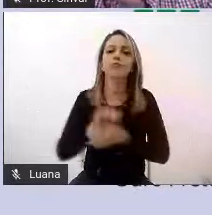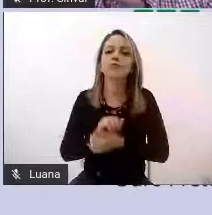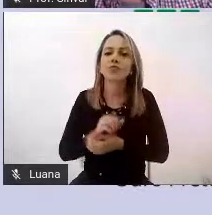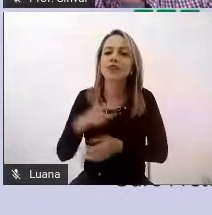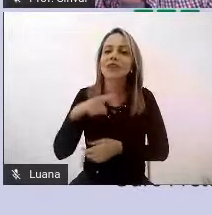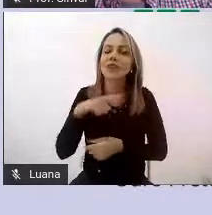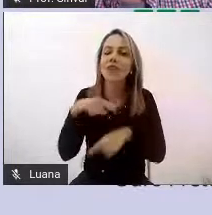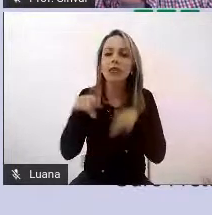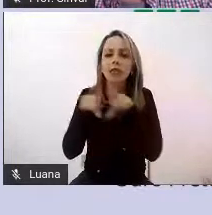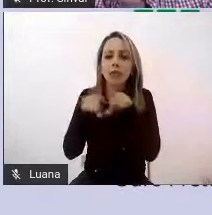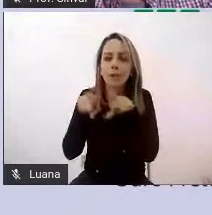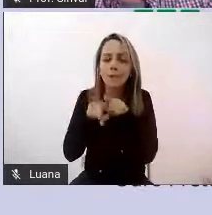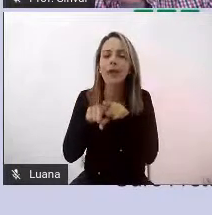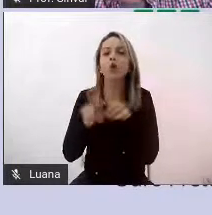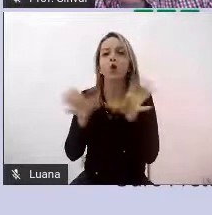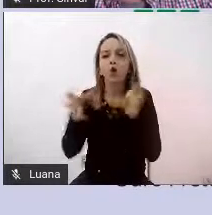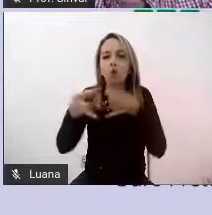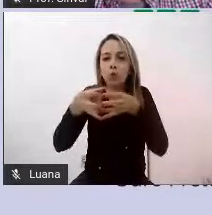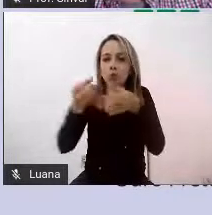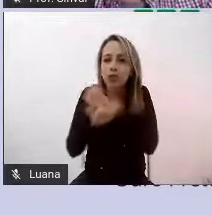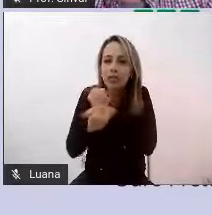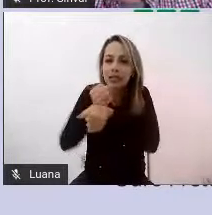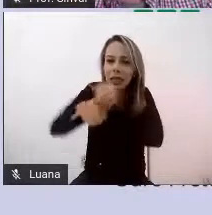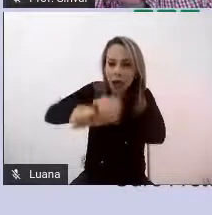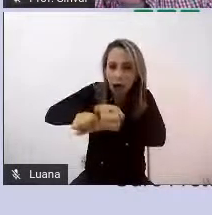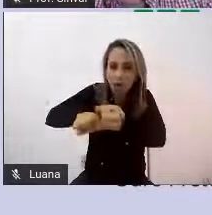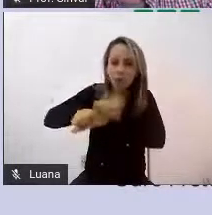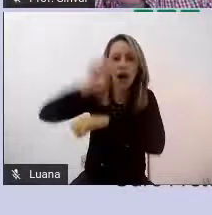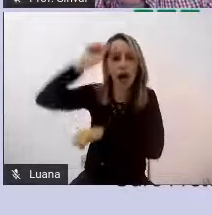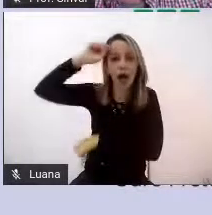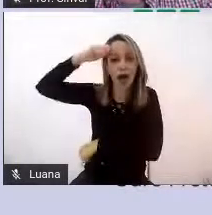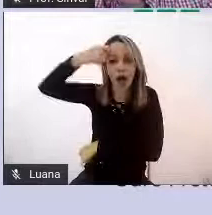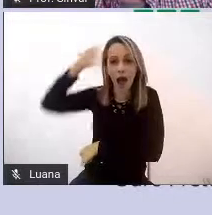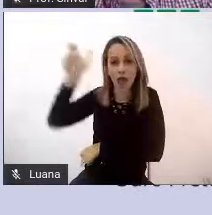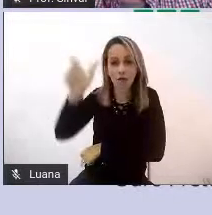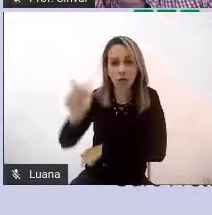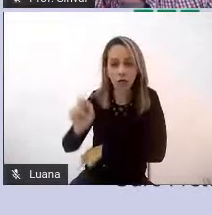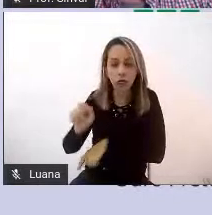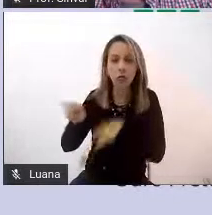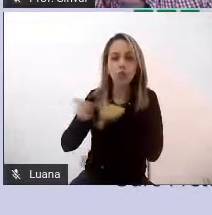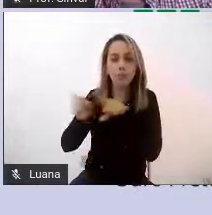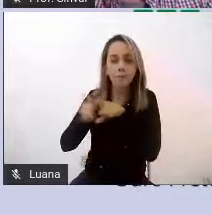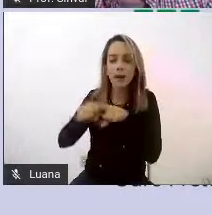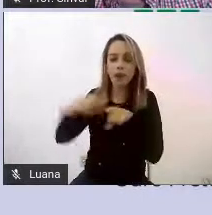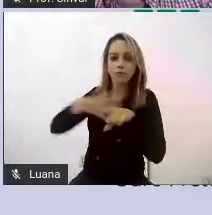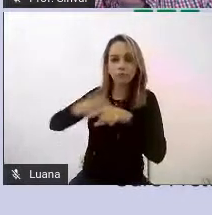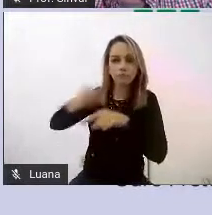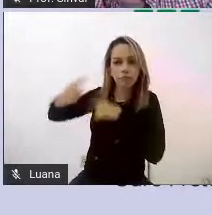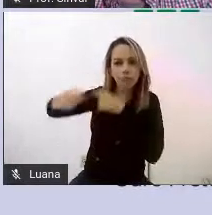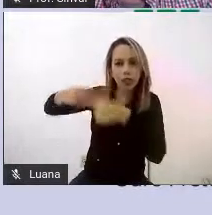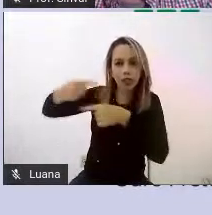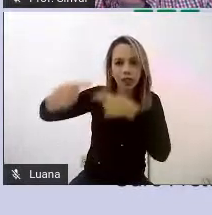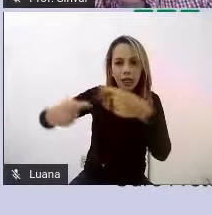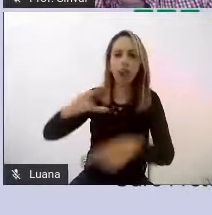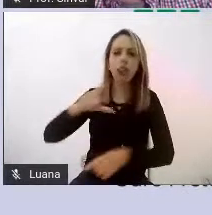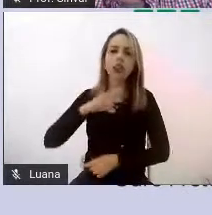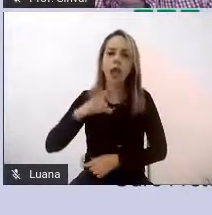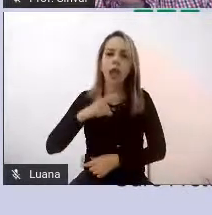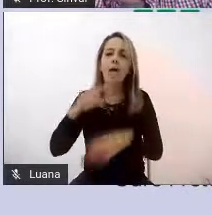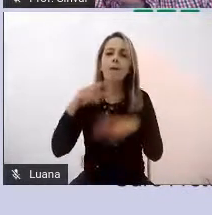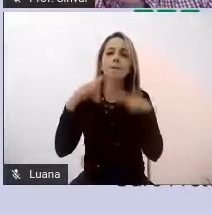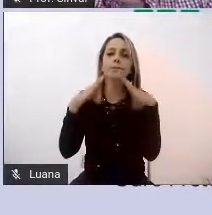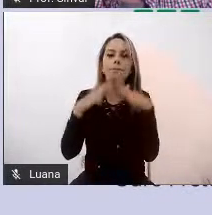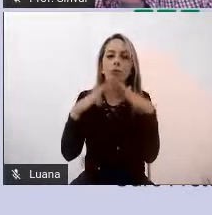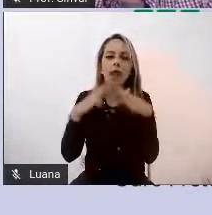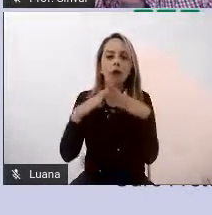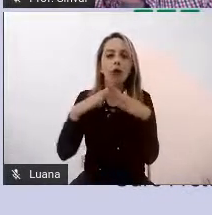negros escravizados e africanos e seus descendentes, os moradores que são os portugueses e